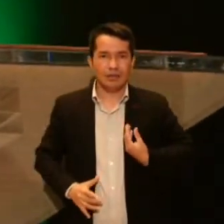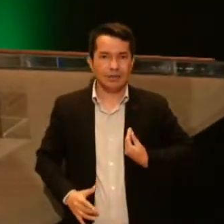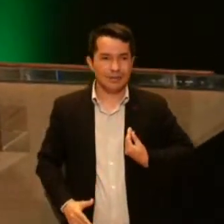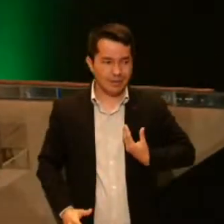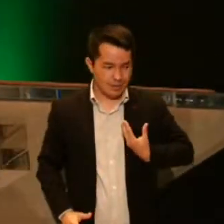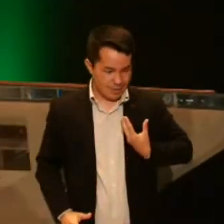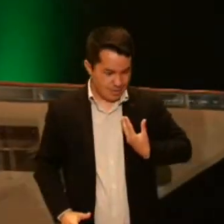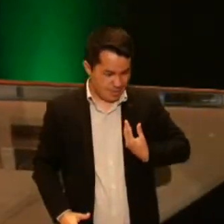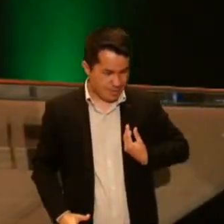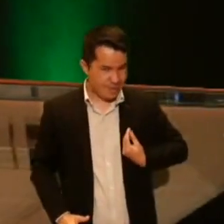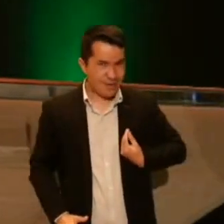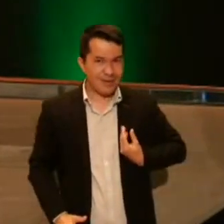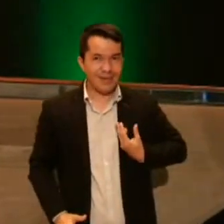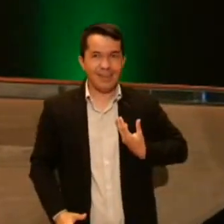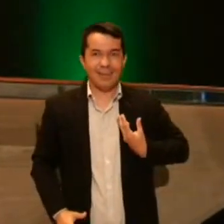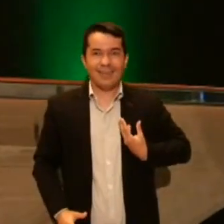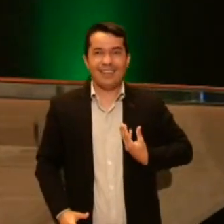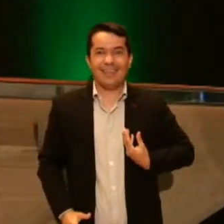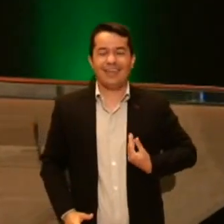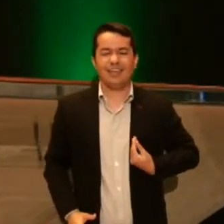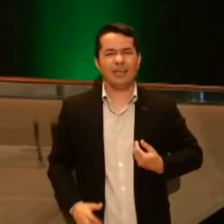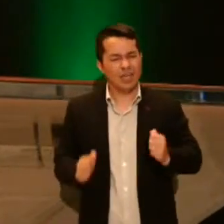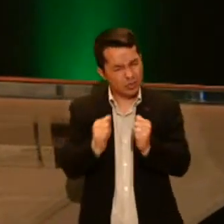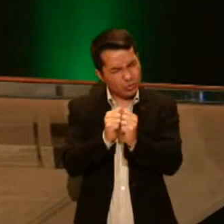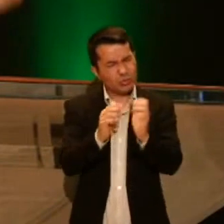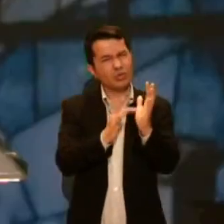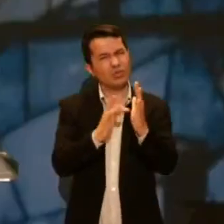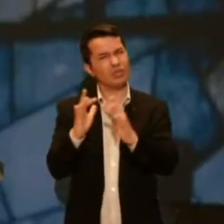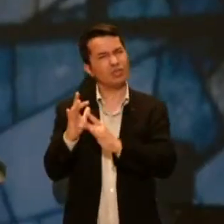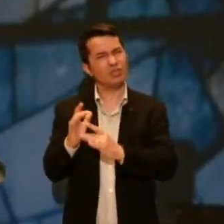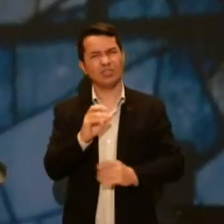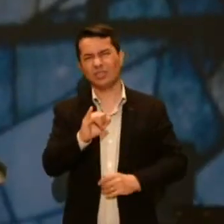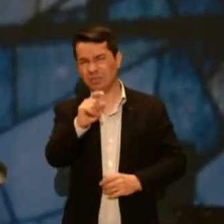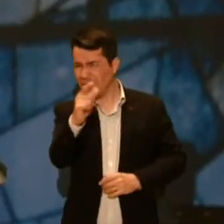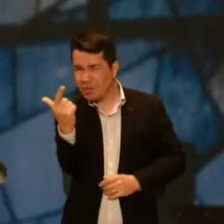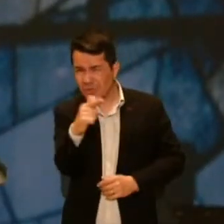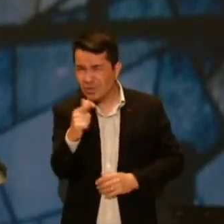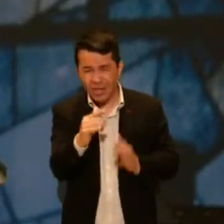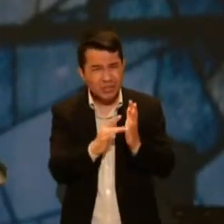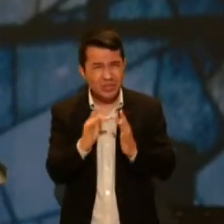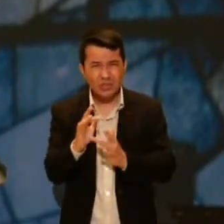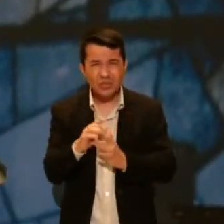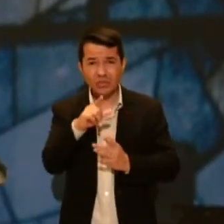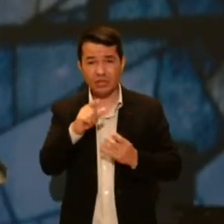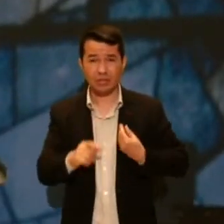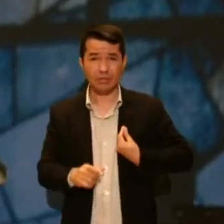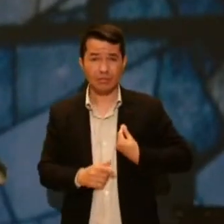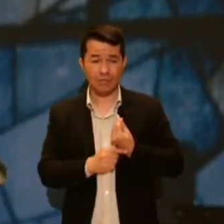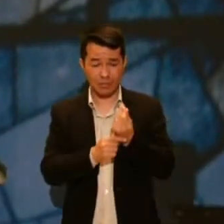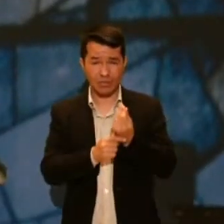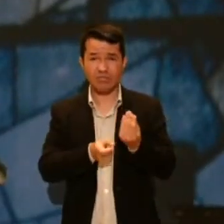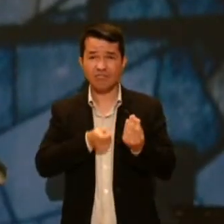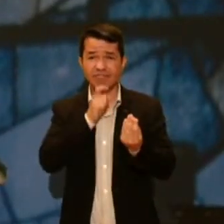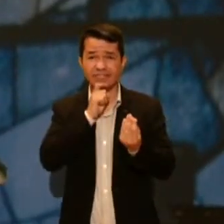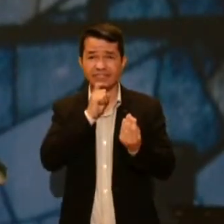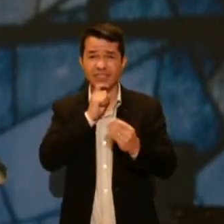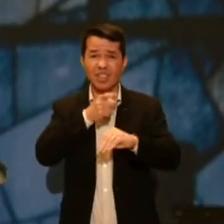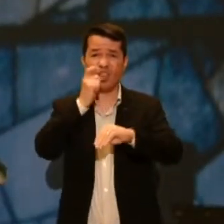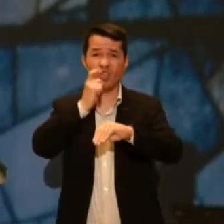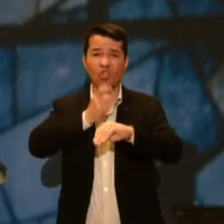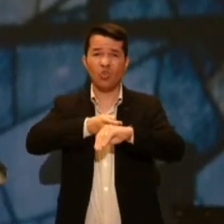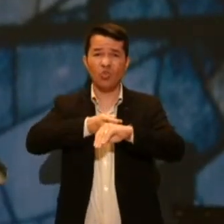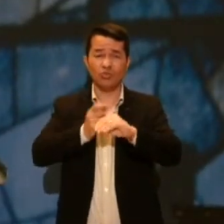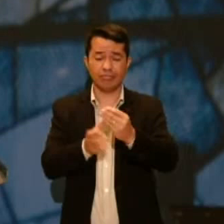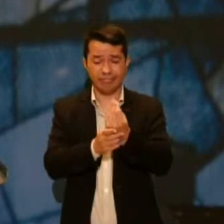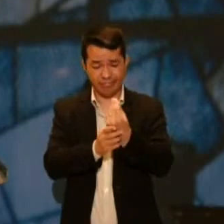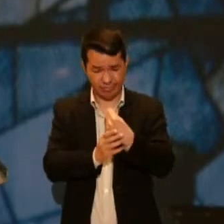E se a gente não vive isso, está vazio. E não importa o que a gente acredite, mas